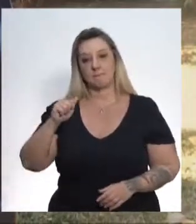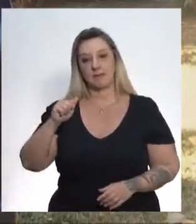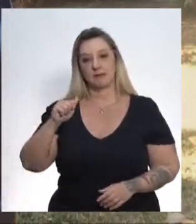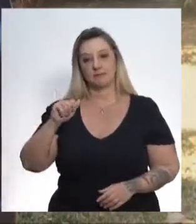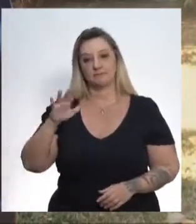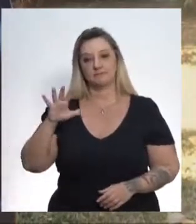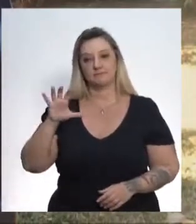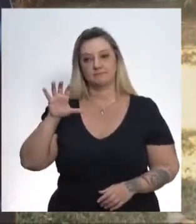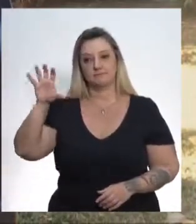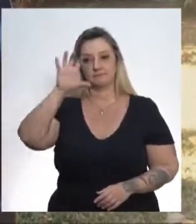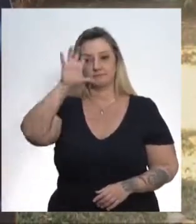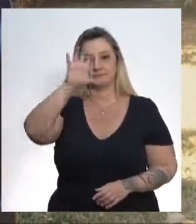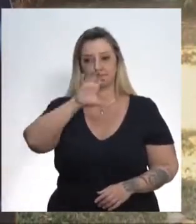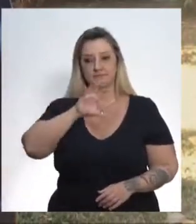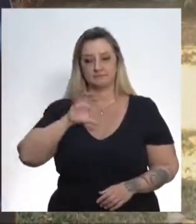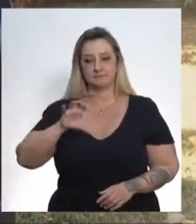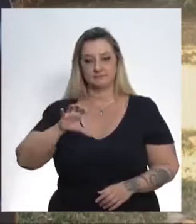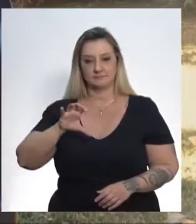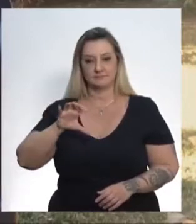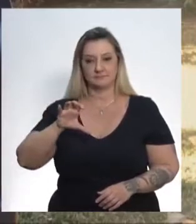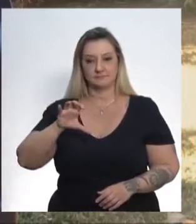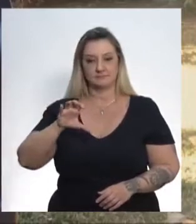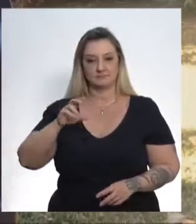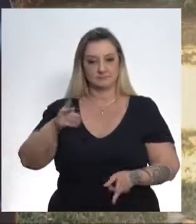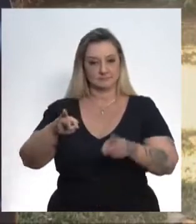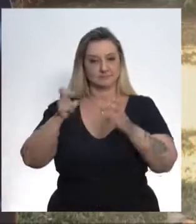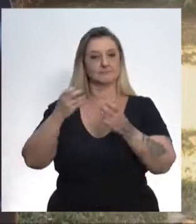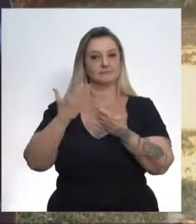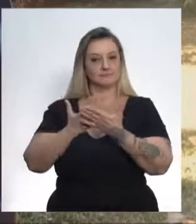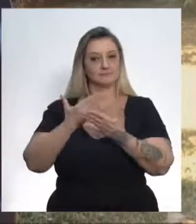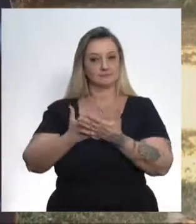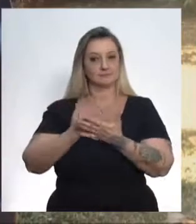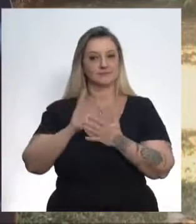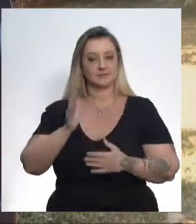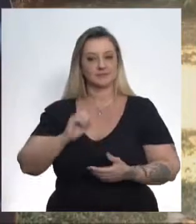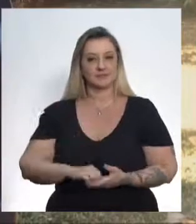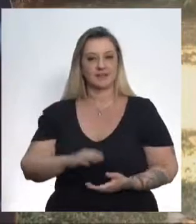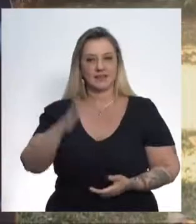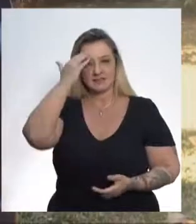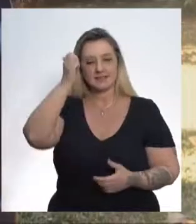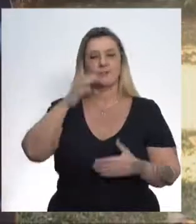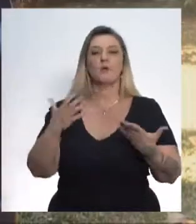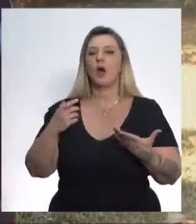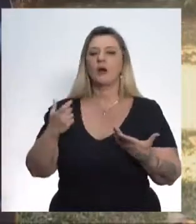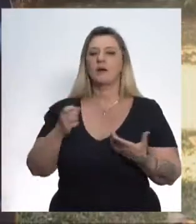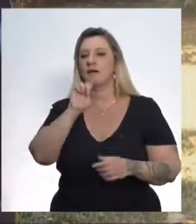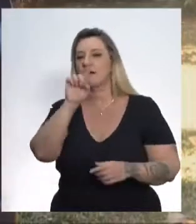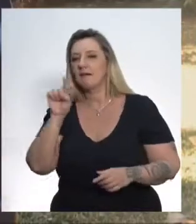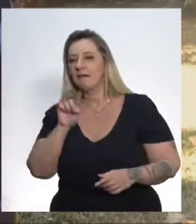a distribuição dos biomas que a gente acabou de ver. Você sabe qual é qual aí?